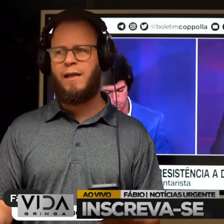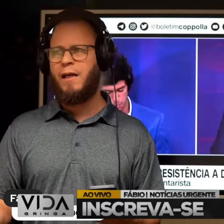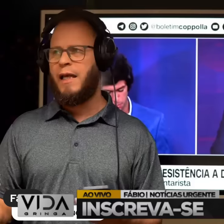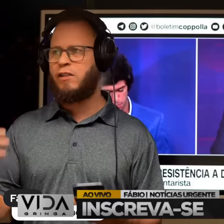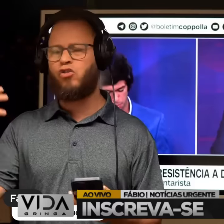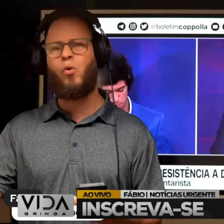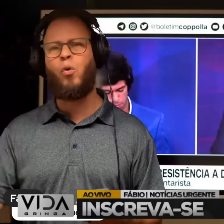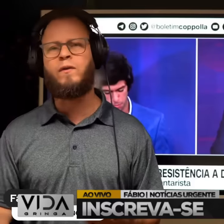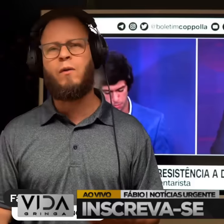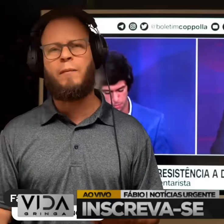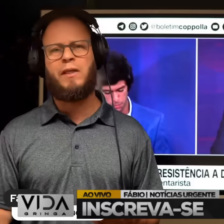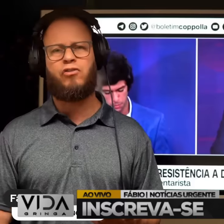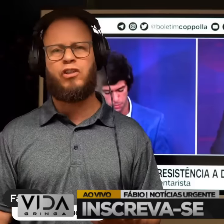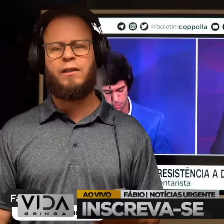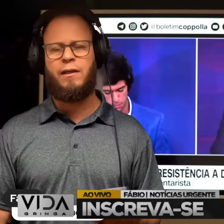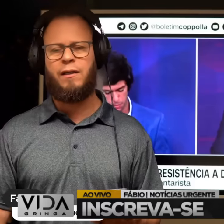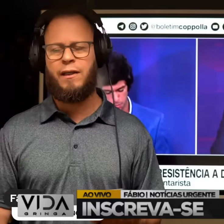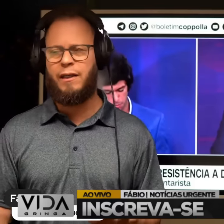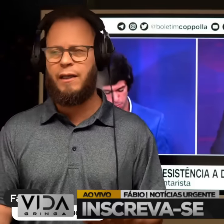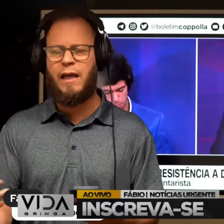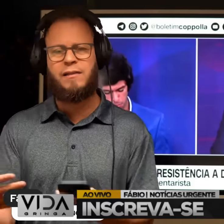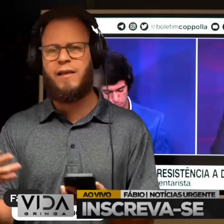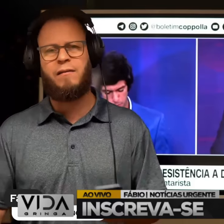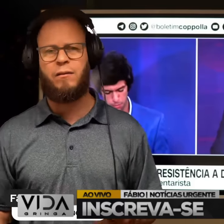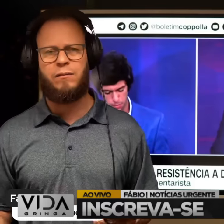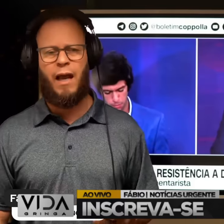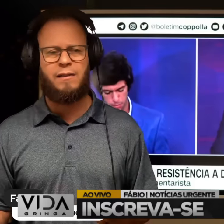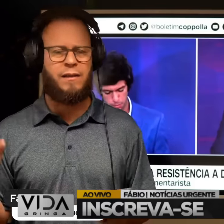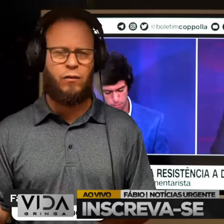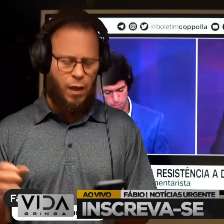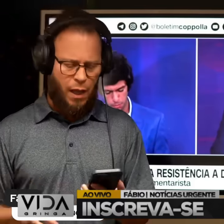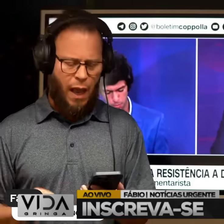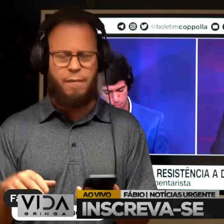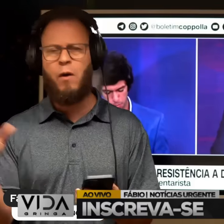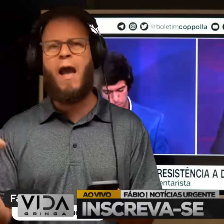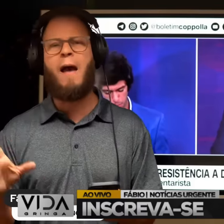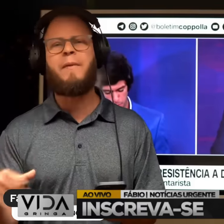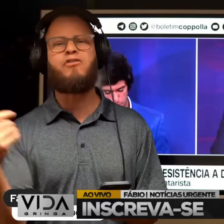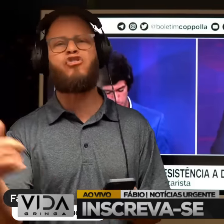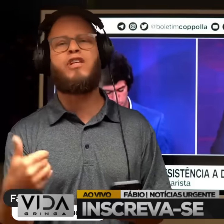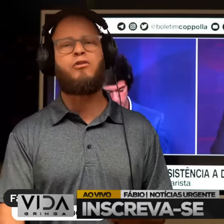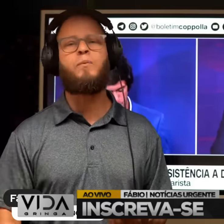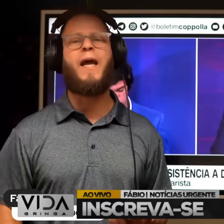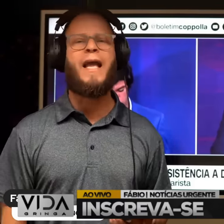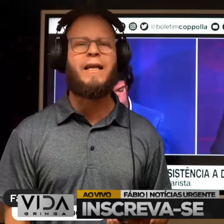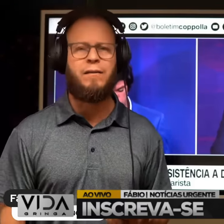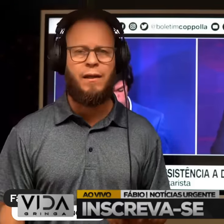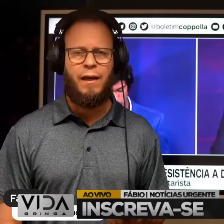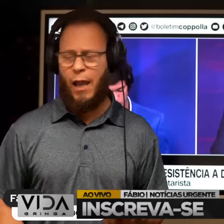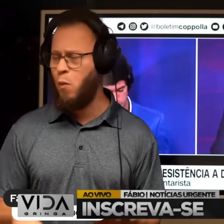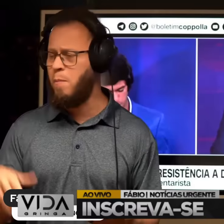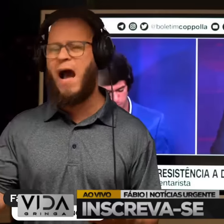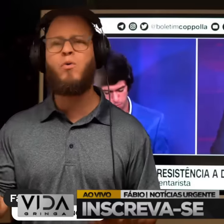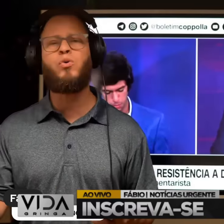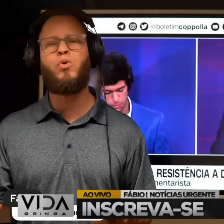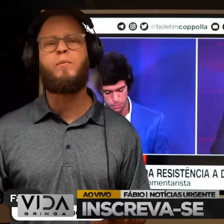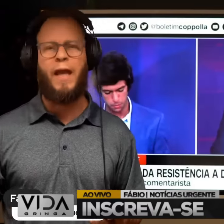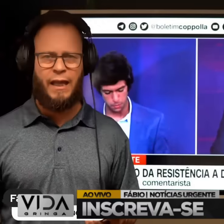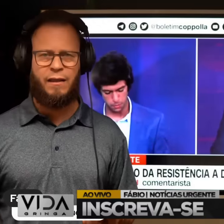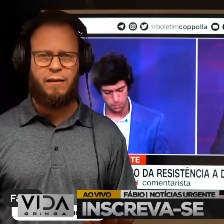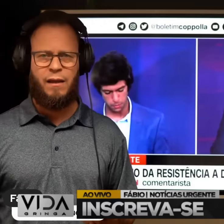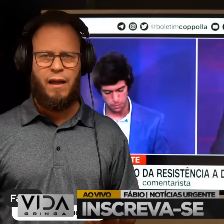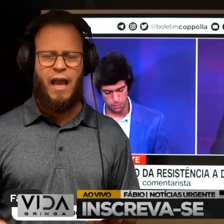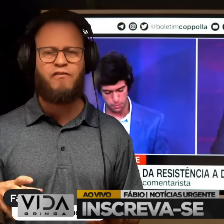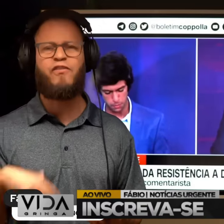pessoas escutam a mentira e aceitam, né? Aceitam. É, não é a mentira do bem, é o mal do